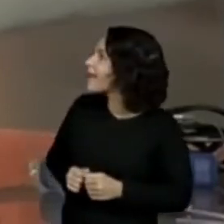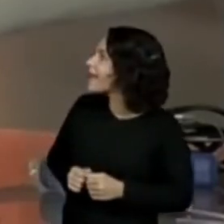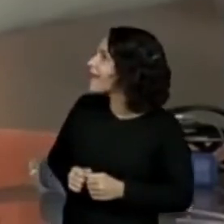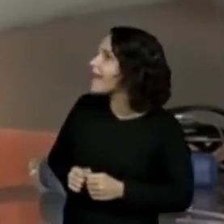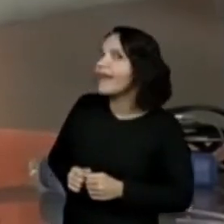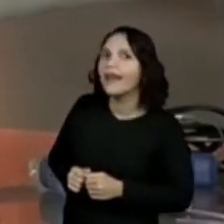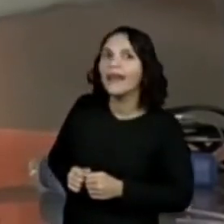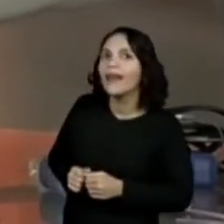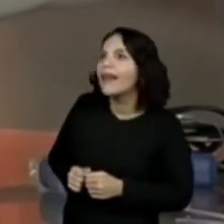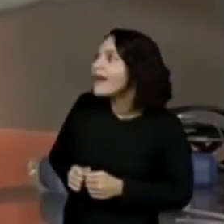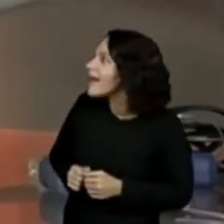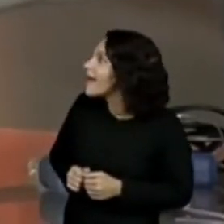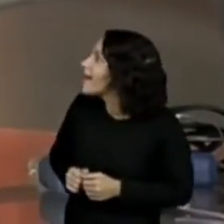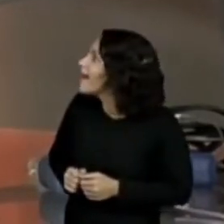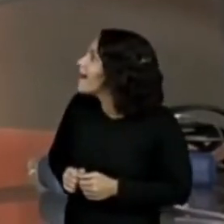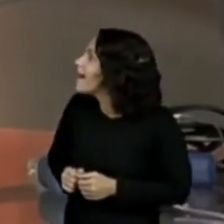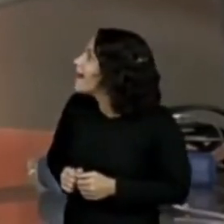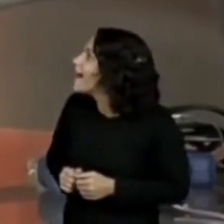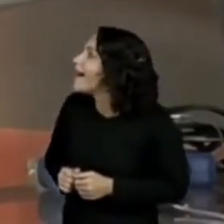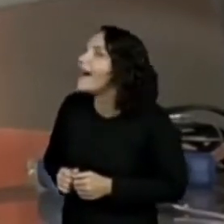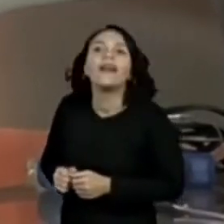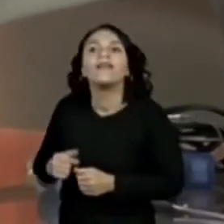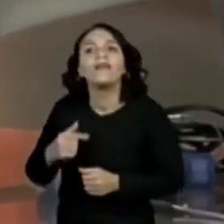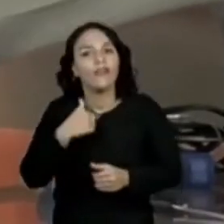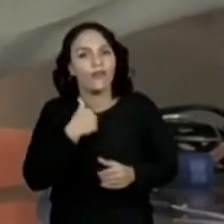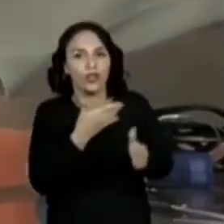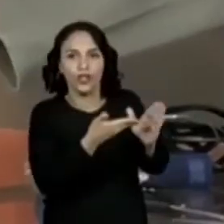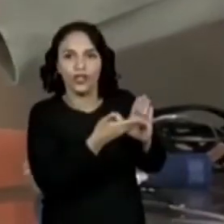Vejam. Eu vou tirar o que tem aqui.